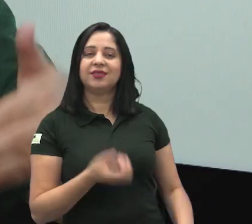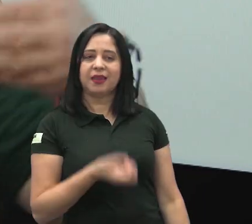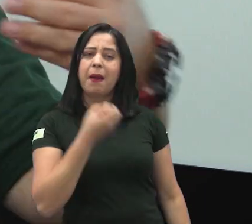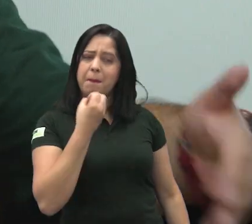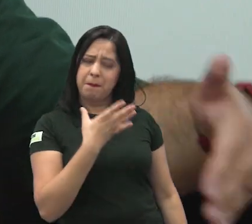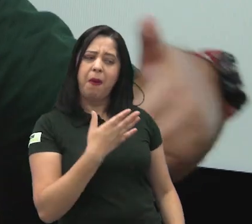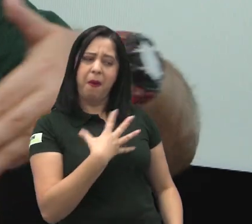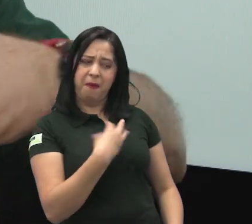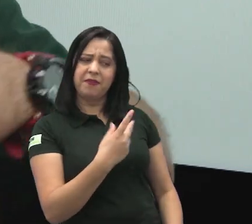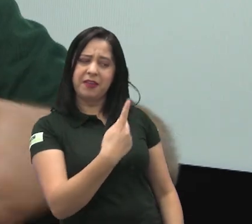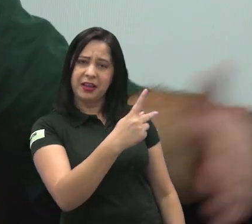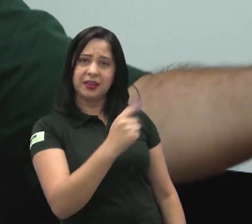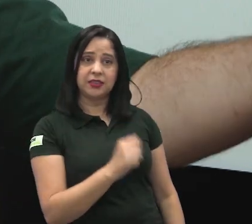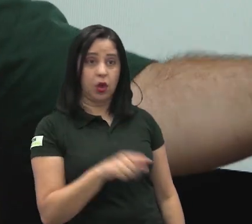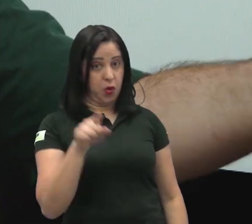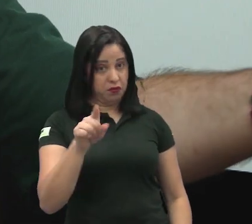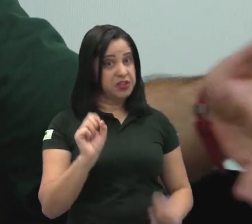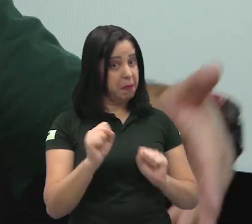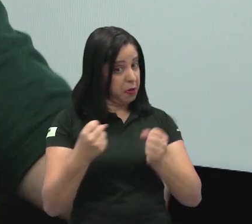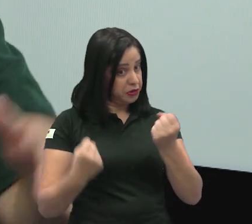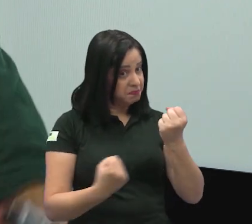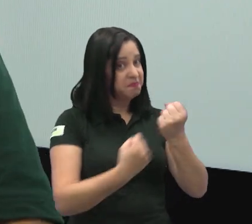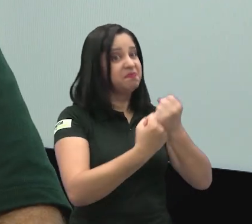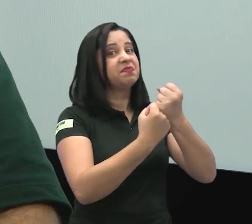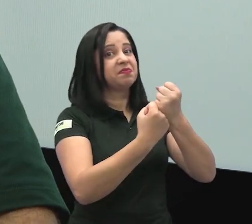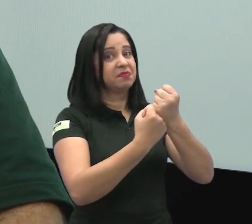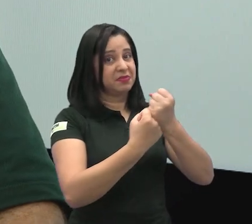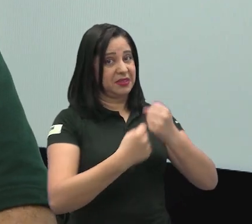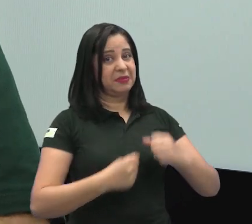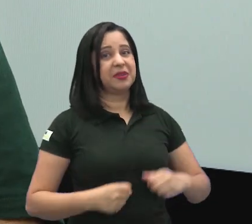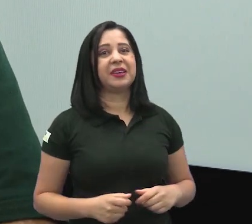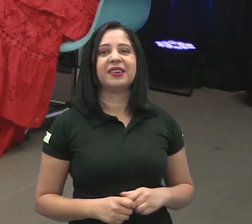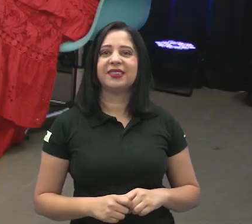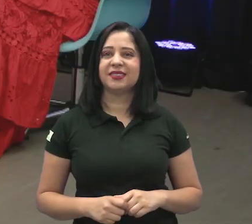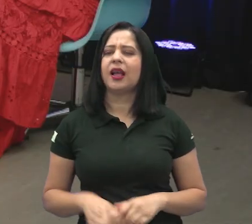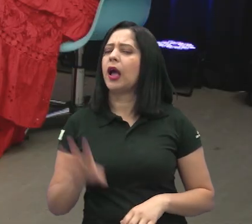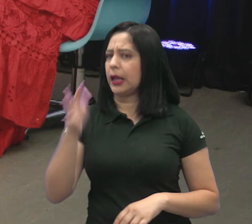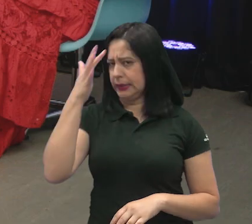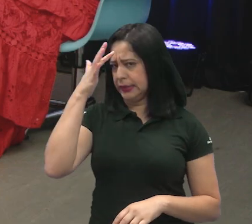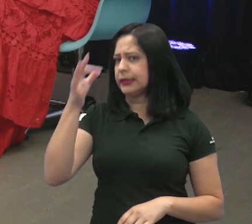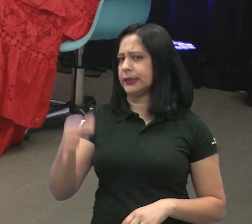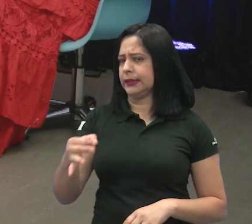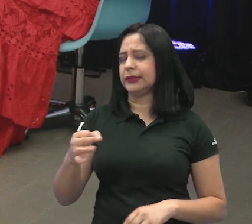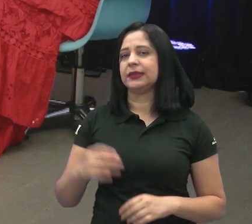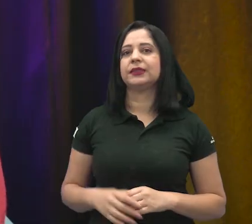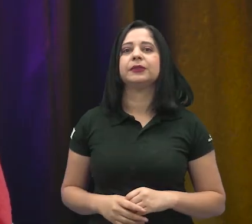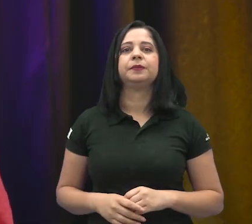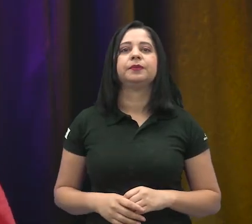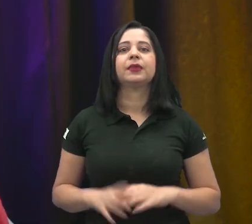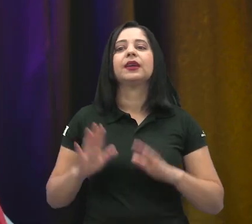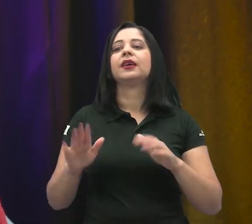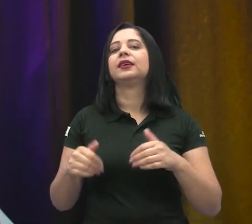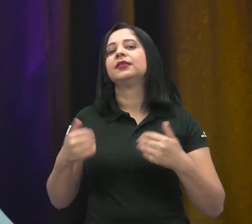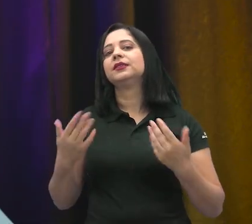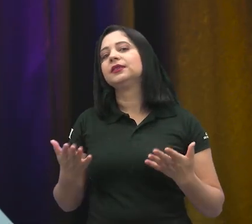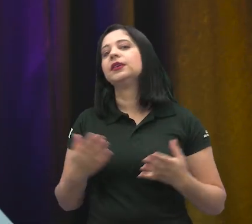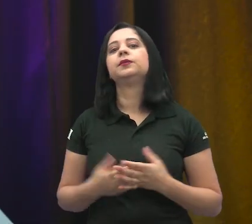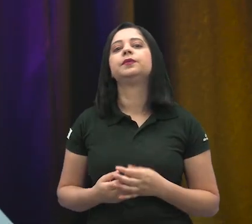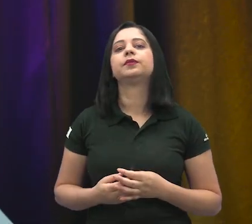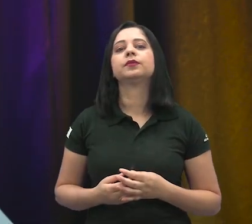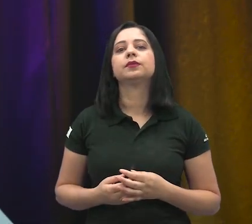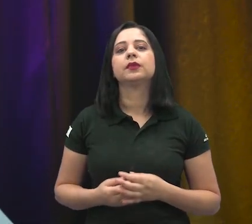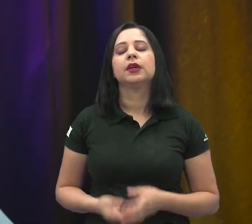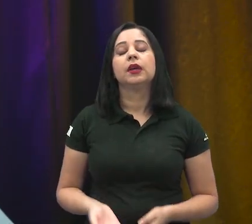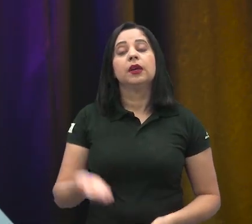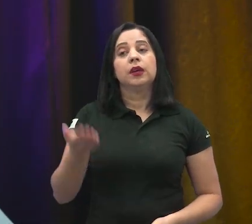e que você dê o apoio todo que ela precisa, esportivamente falando. Ai, com certeza. Para as pessoas entenderem um pouquinho, como é